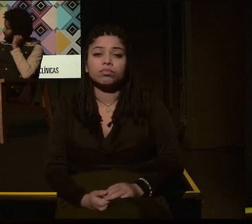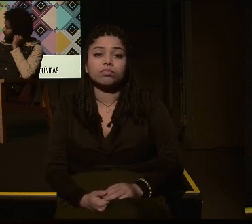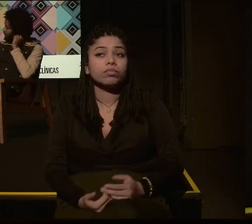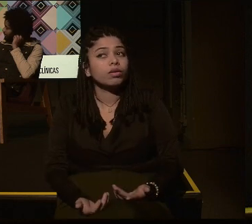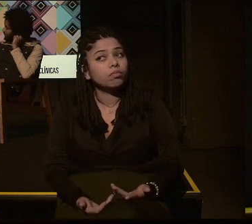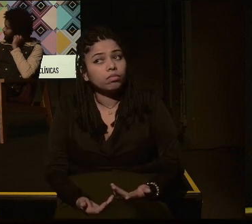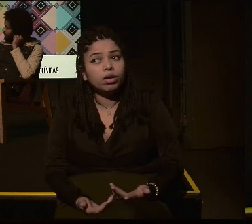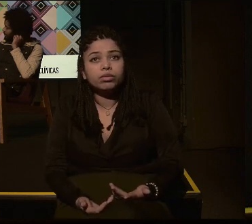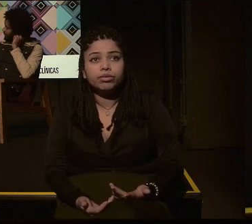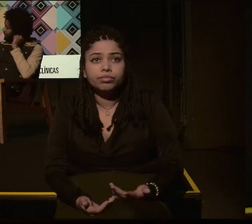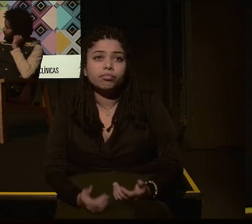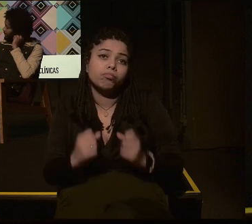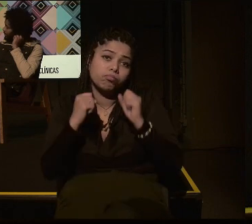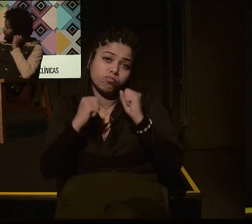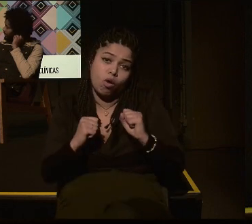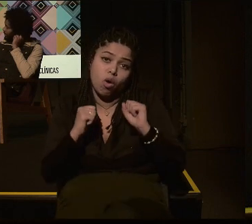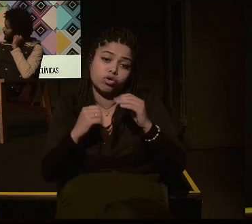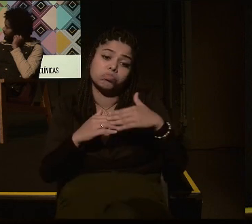aí.